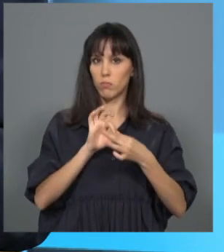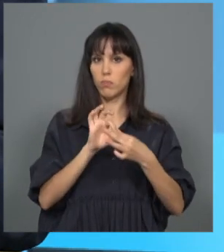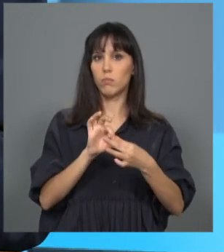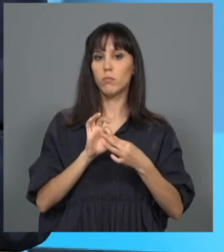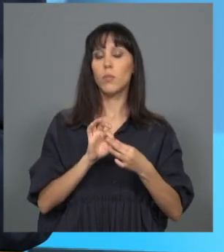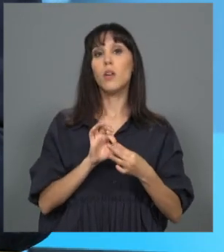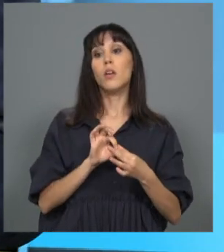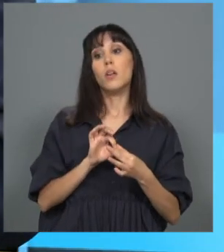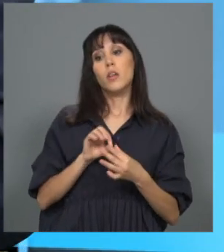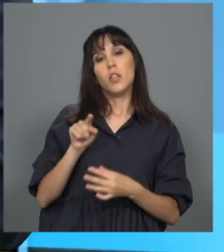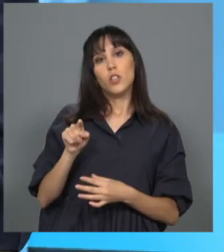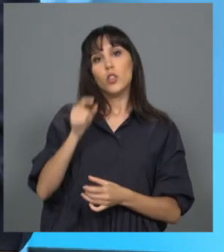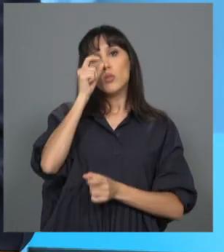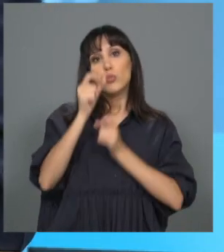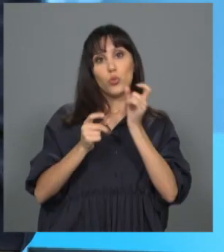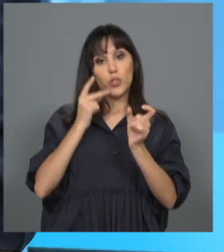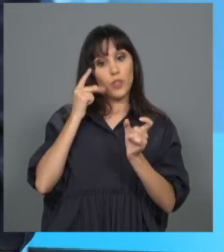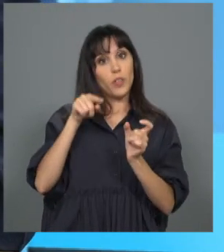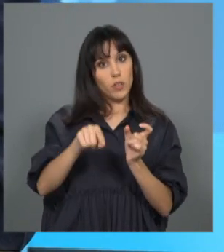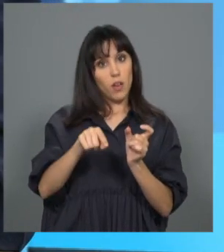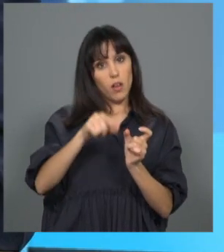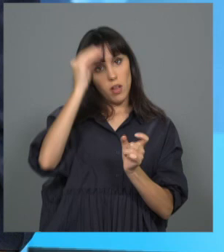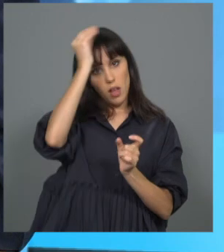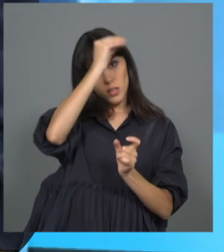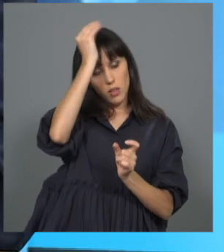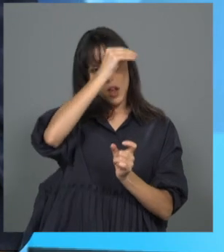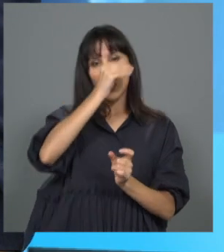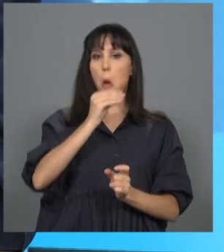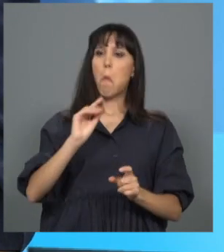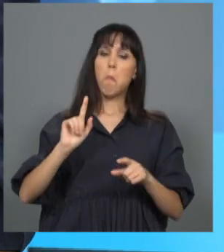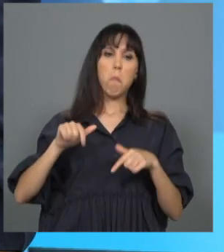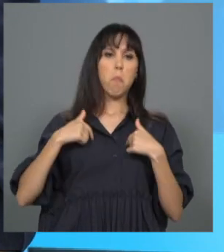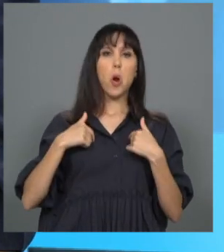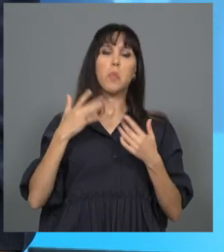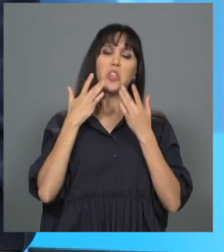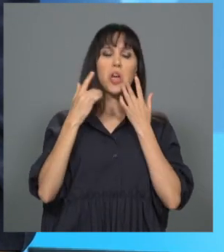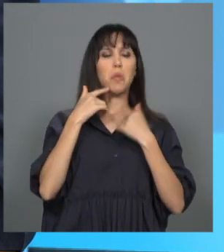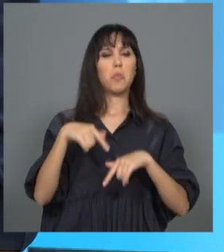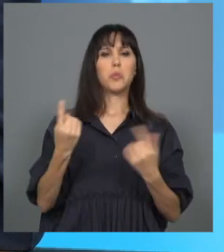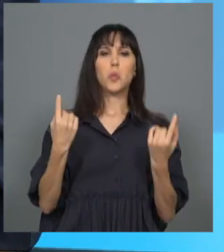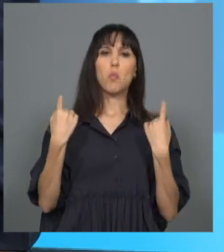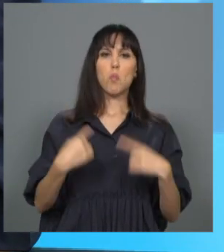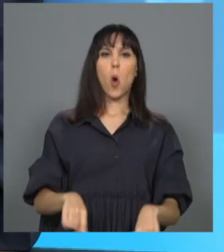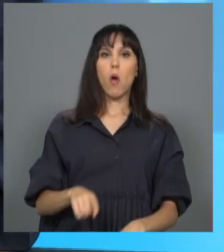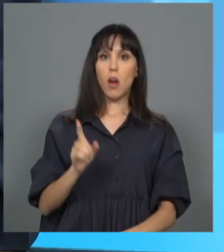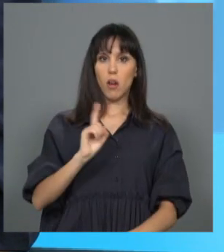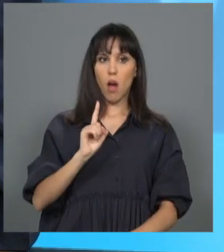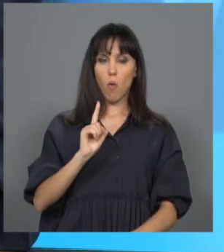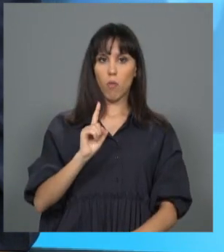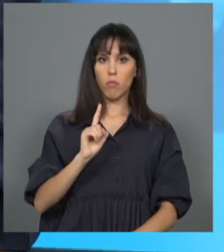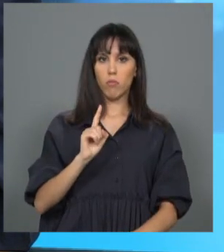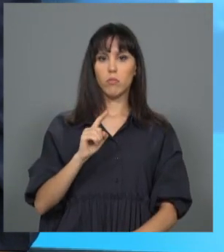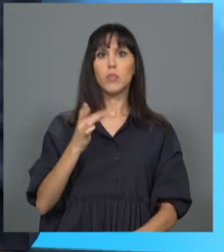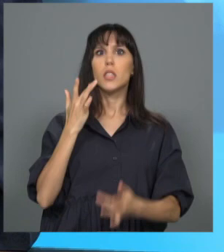com isto, os habitantes de Oberammergau não apresentam simplesmente um espetáculo. Eles querem que não seja